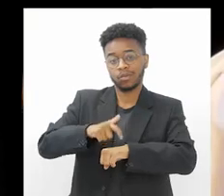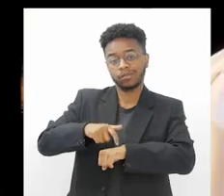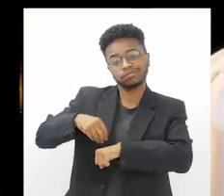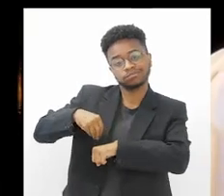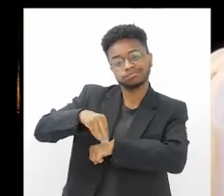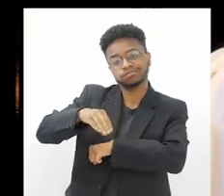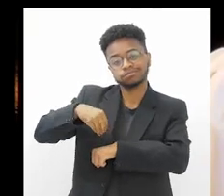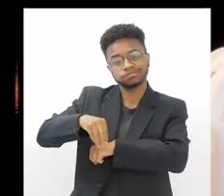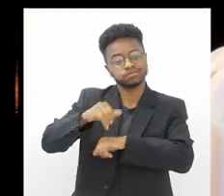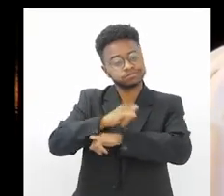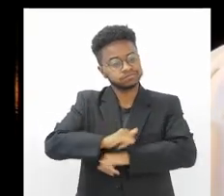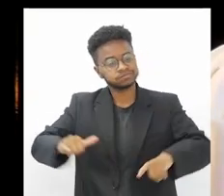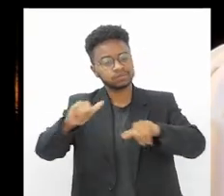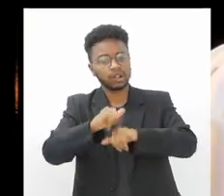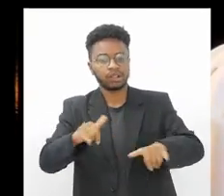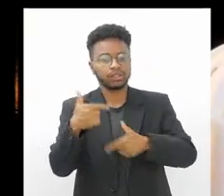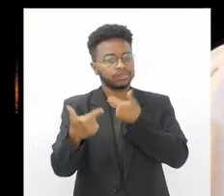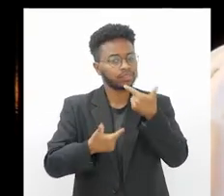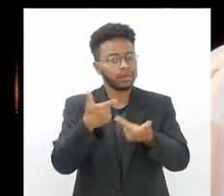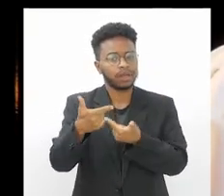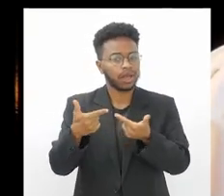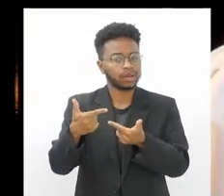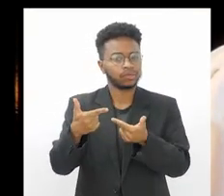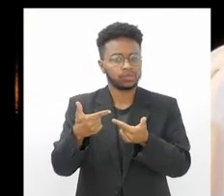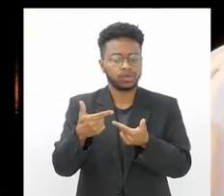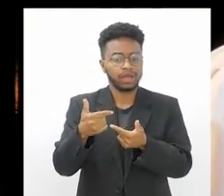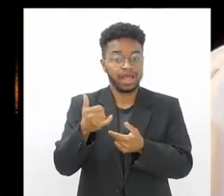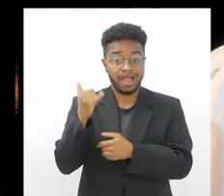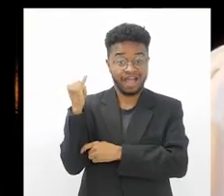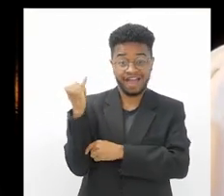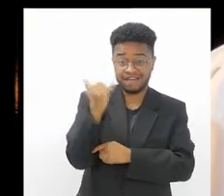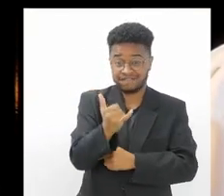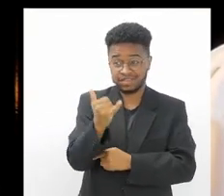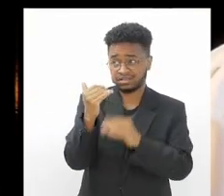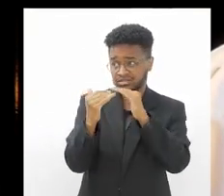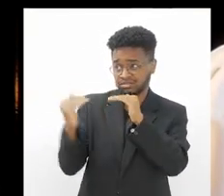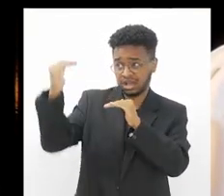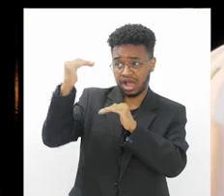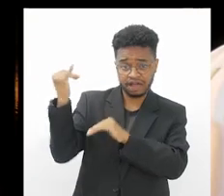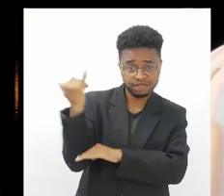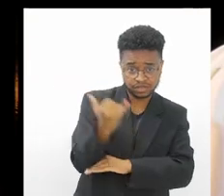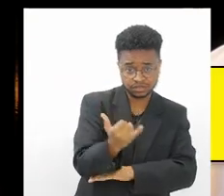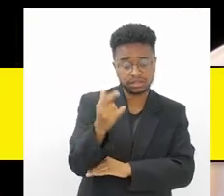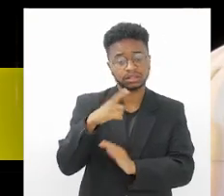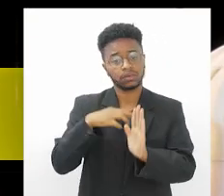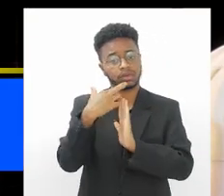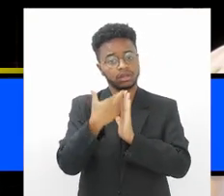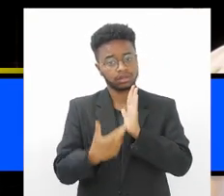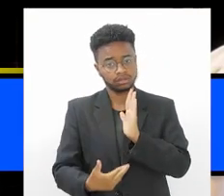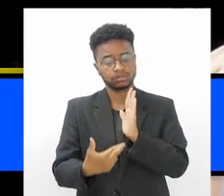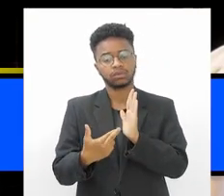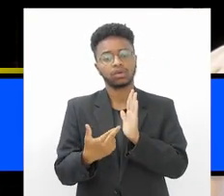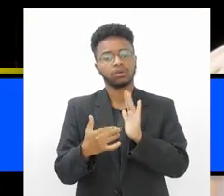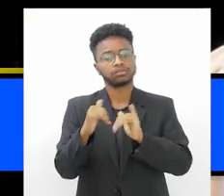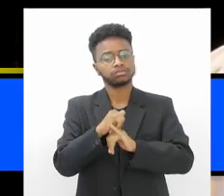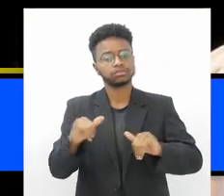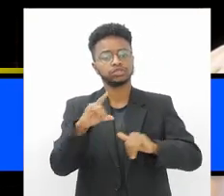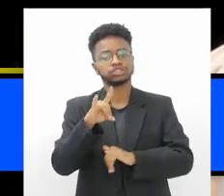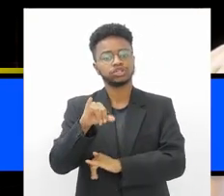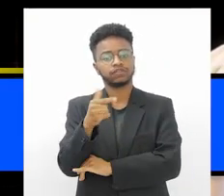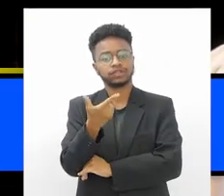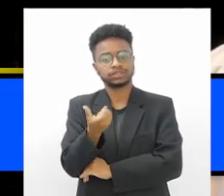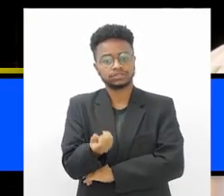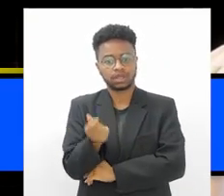um trabalho tão impactante, né? Ainda mais uma notificação assim de cima, que foi esse relatório divulgado no dia 26